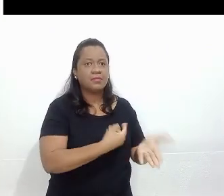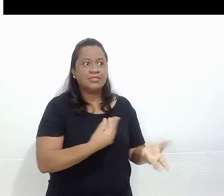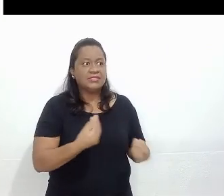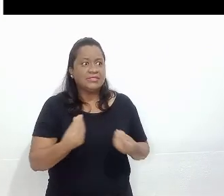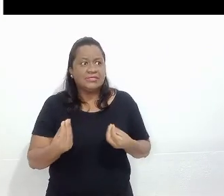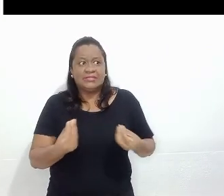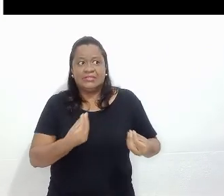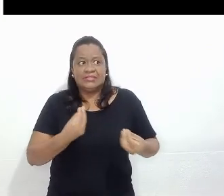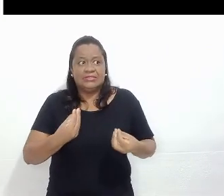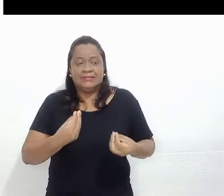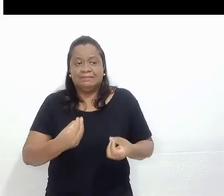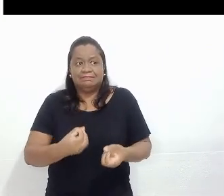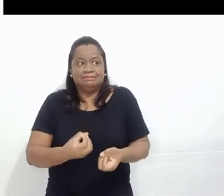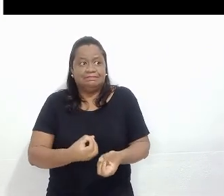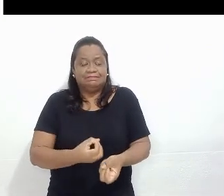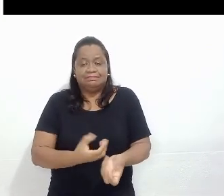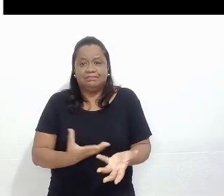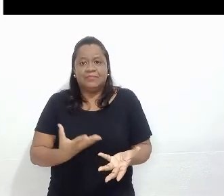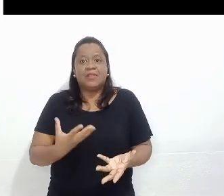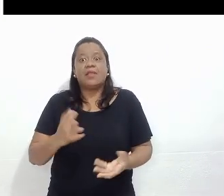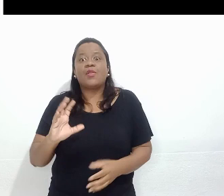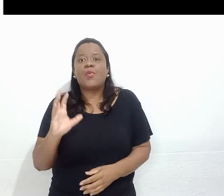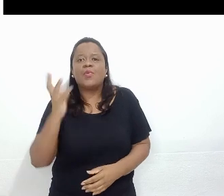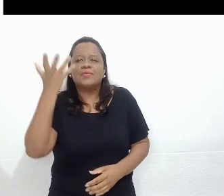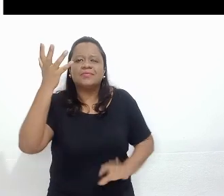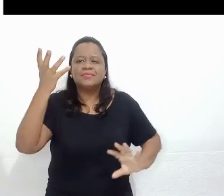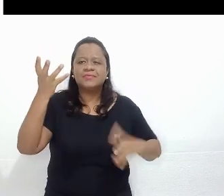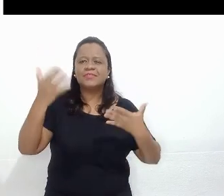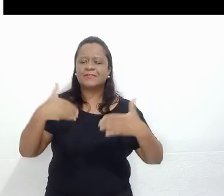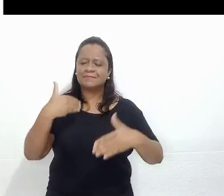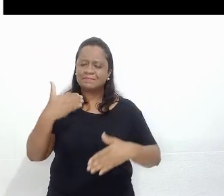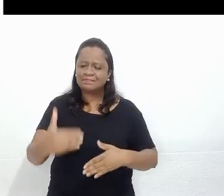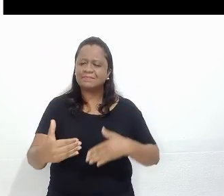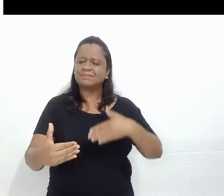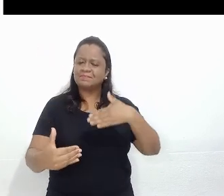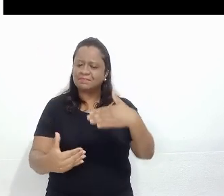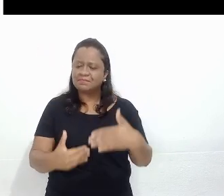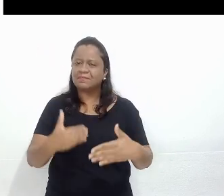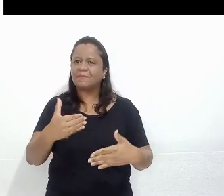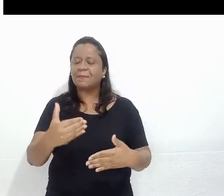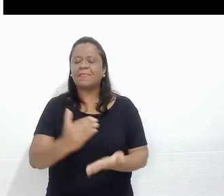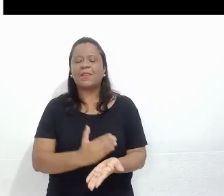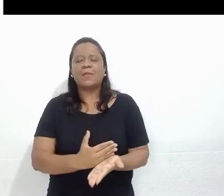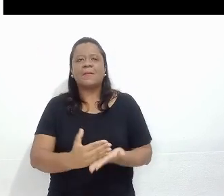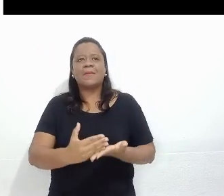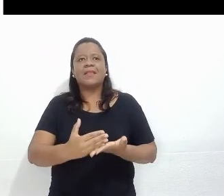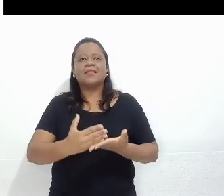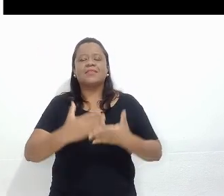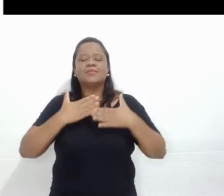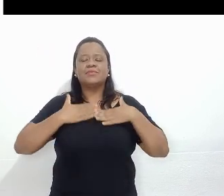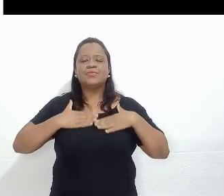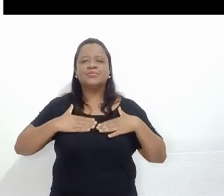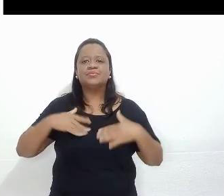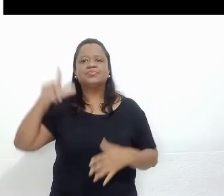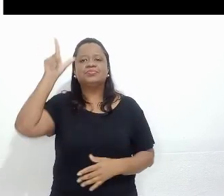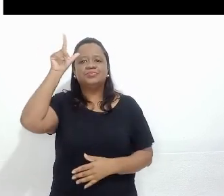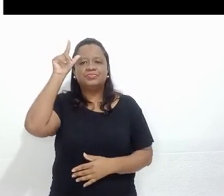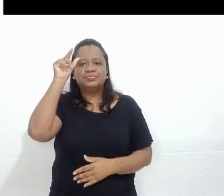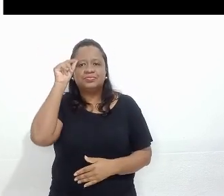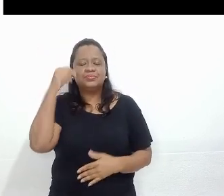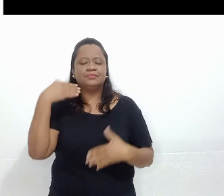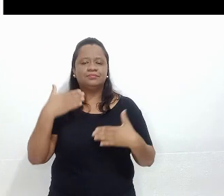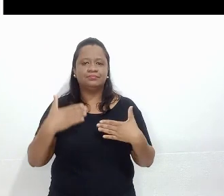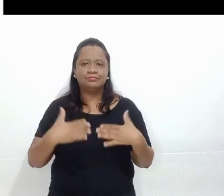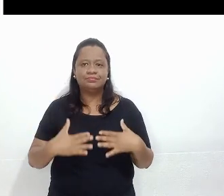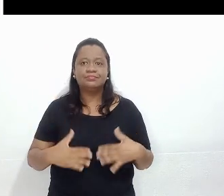a coisa vai acontecendo aos poucos, como tem que ser, e você começa a respirar e a ter um pouco mais de tranquilidade,